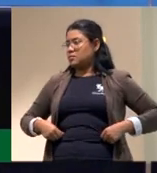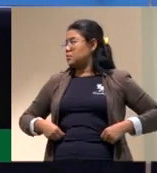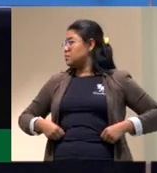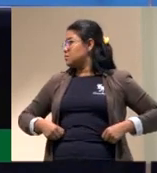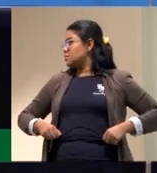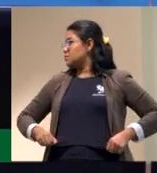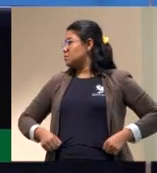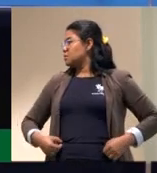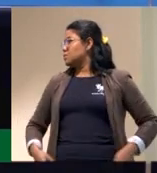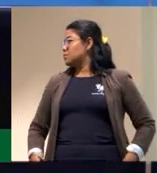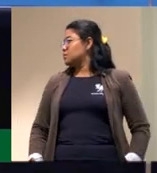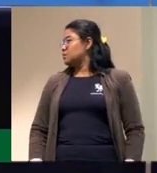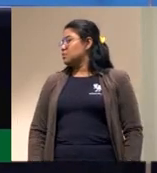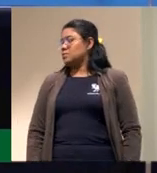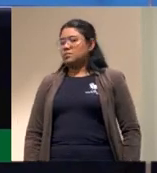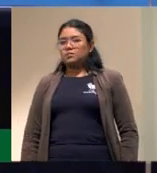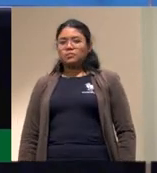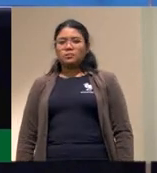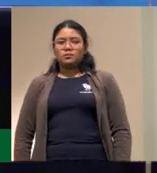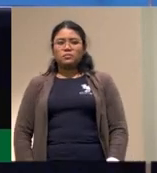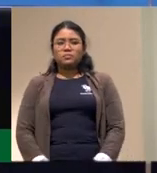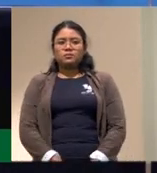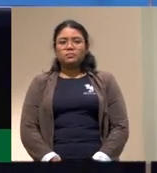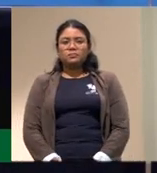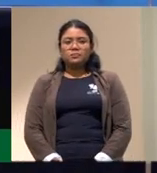Então, tá bem.